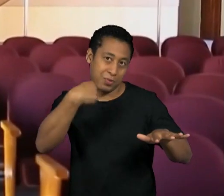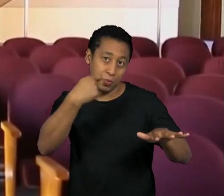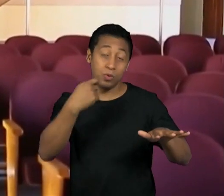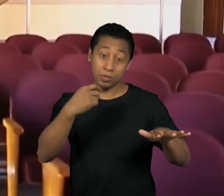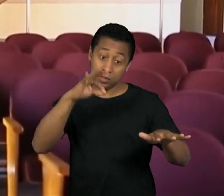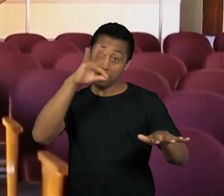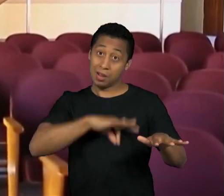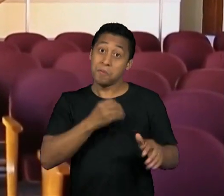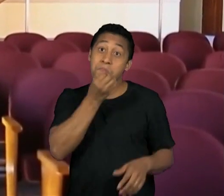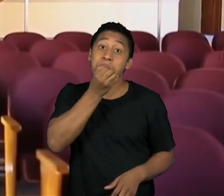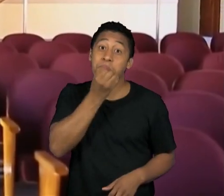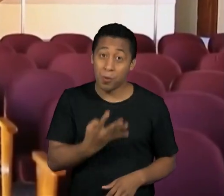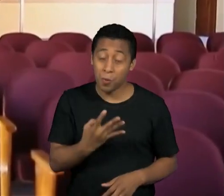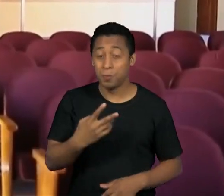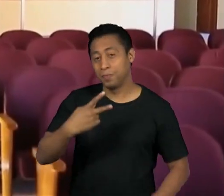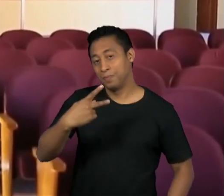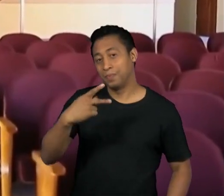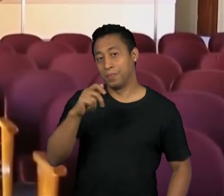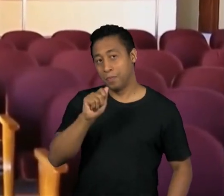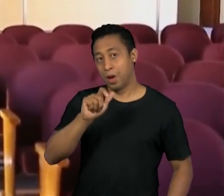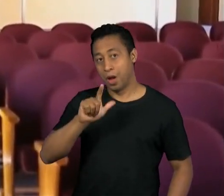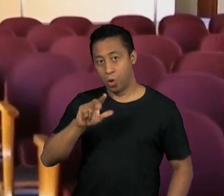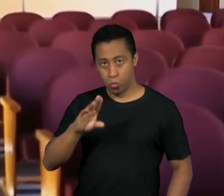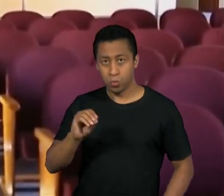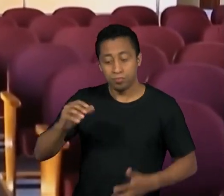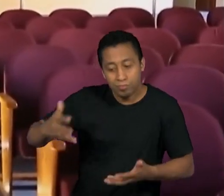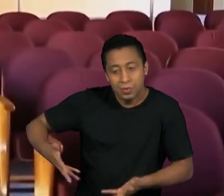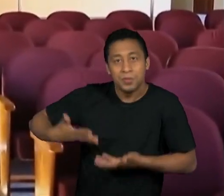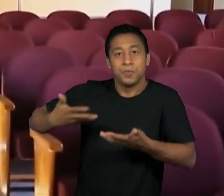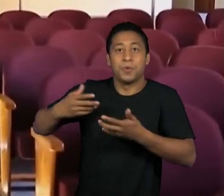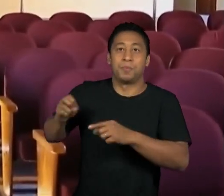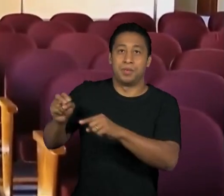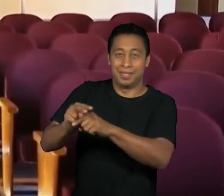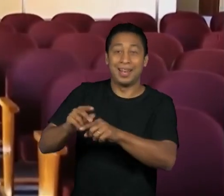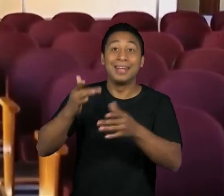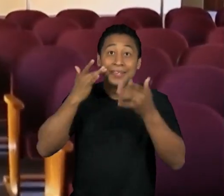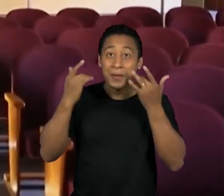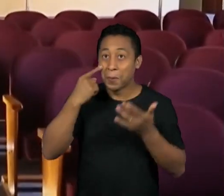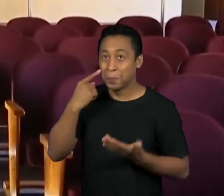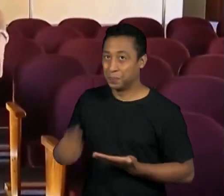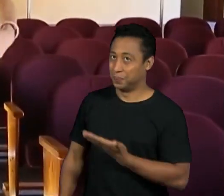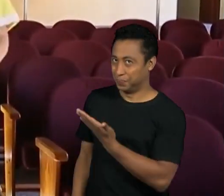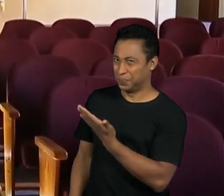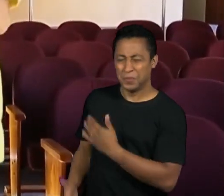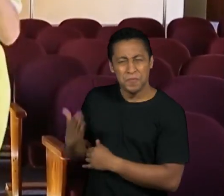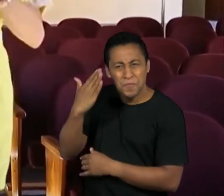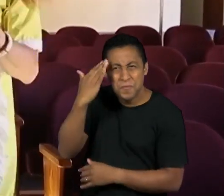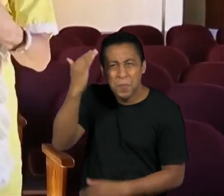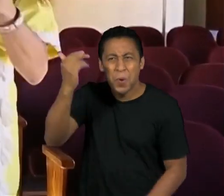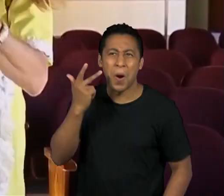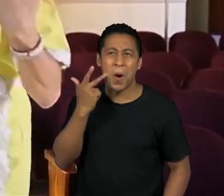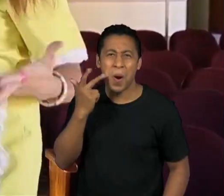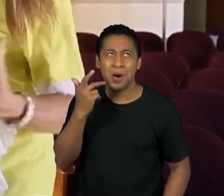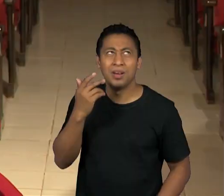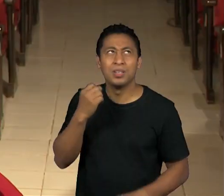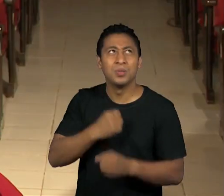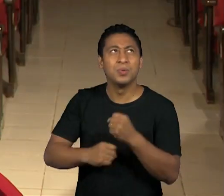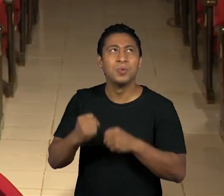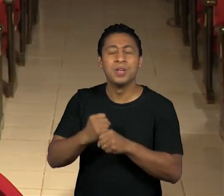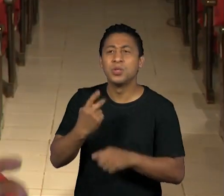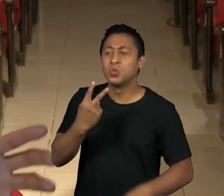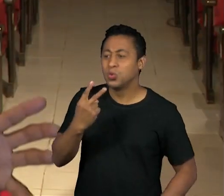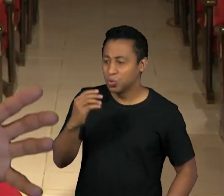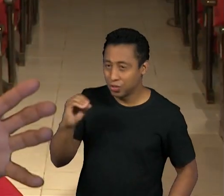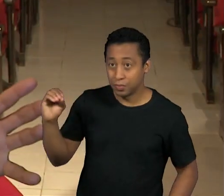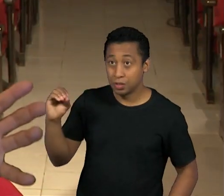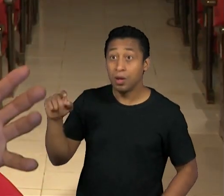com o espetáculo As Três Donzelas, que era um espetáculo de muito sucesso aqui em Fortaleza, nos anos 2000. Quando ele falou o